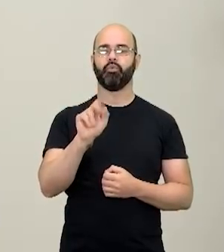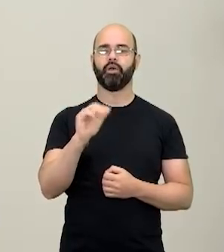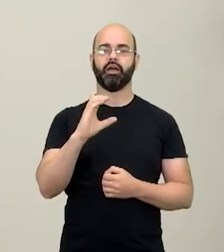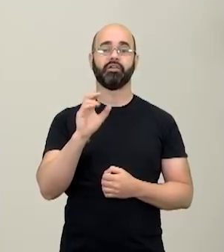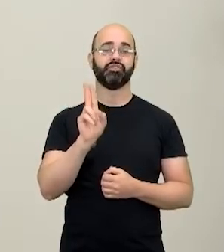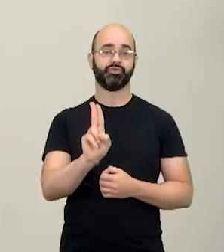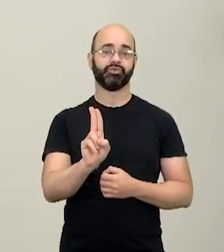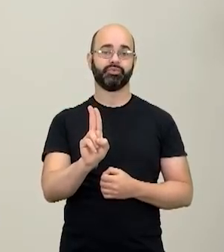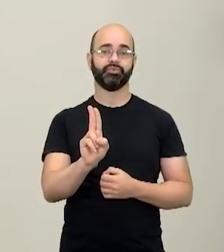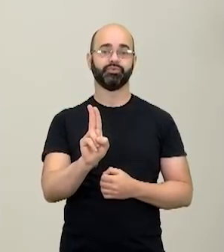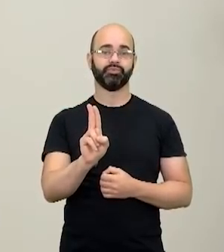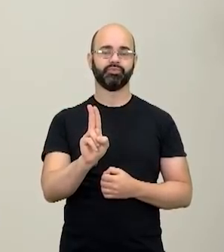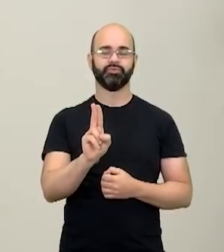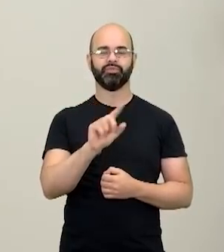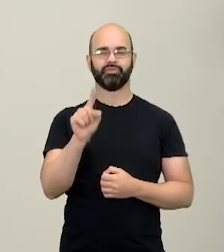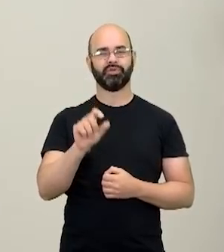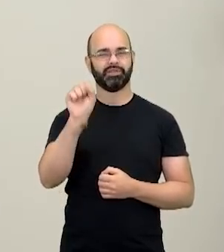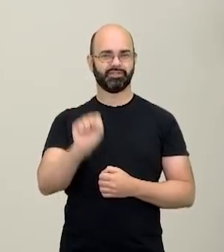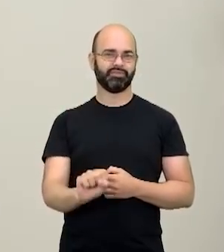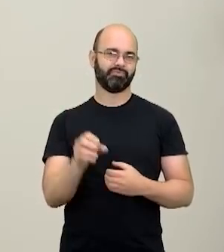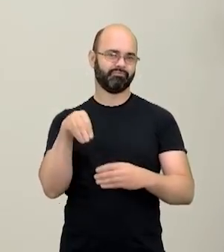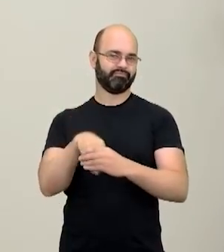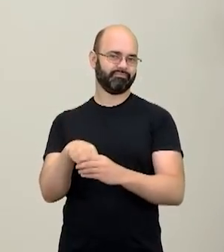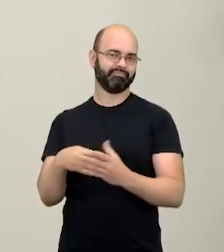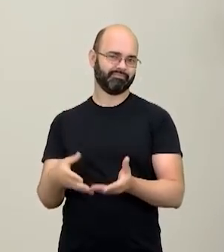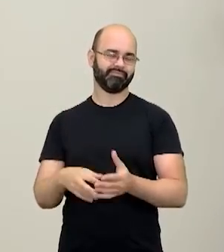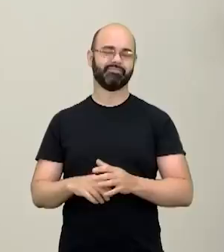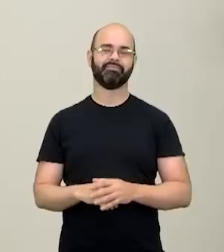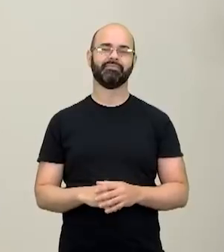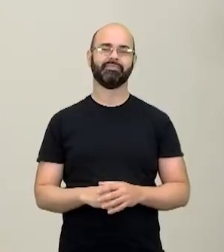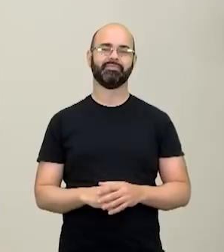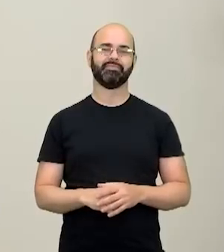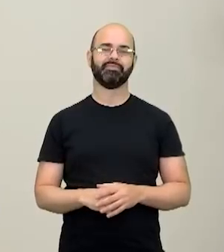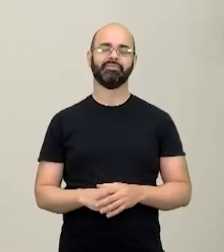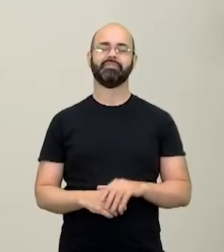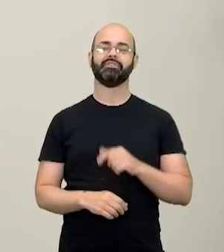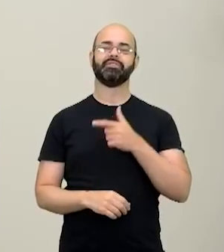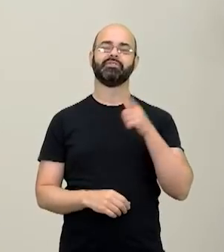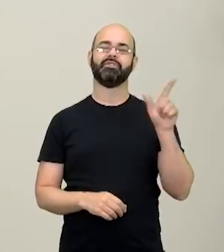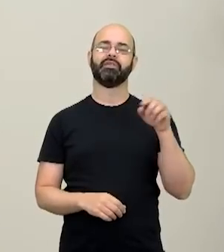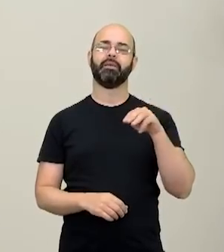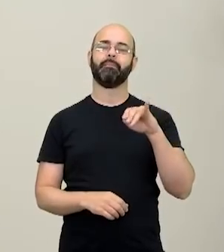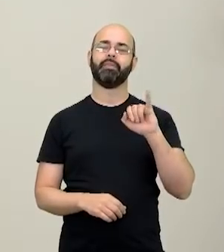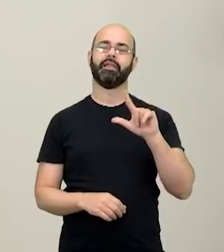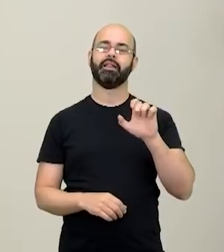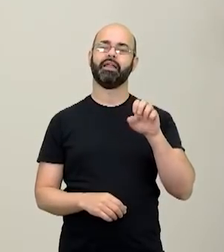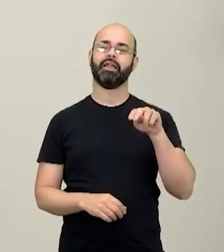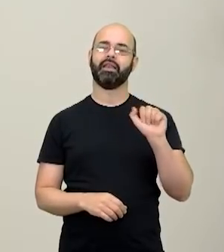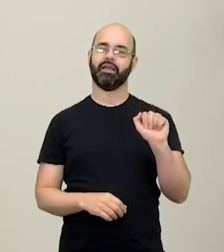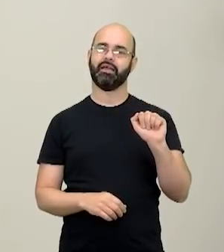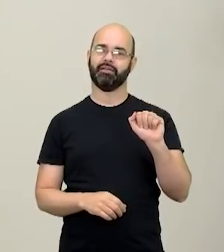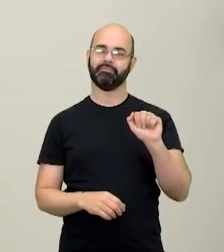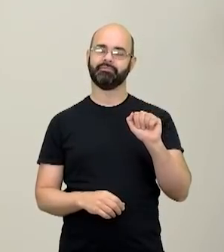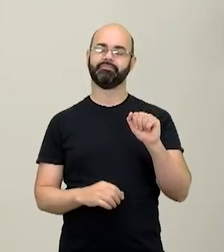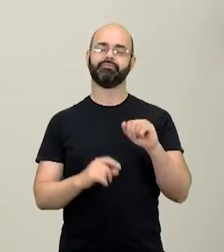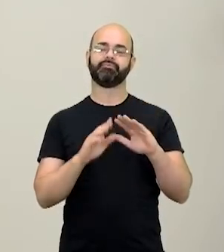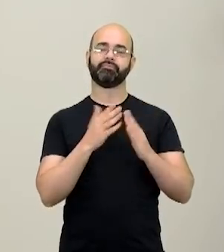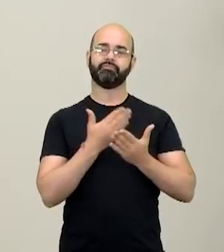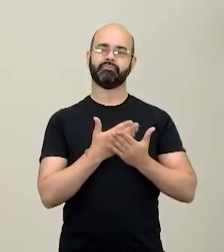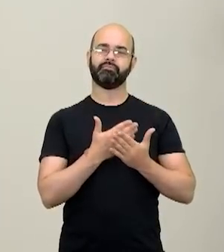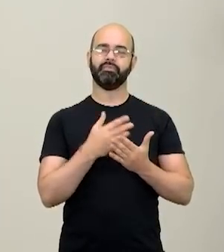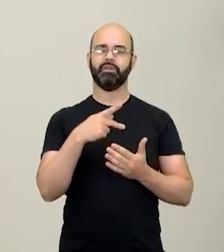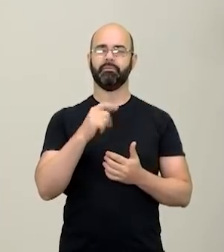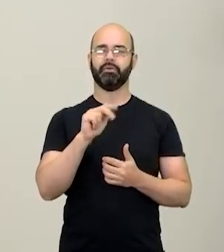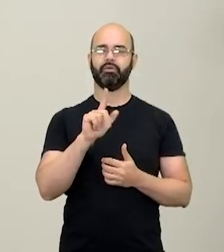né? Encontrei, por exemplo, da escola a professora Milena, né? Escola Jeremias de Paula Eduardo,